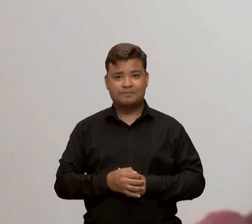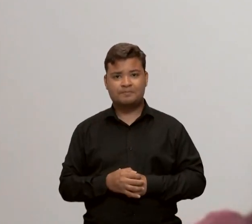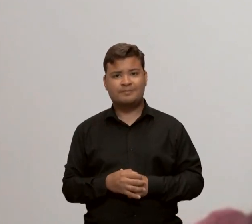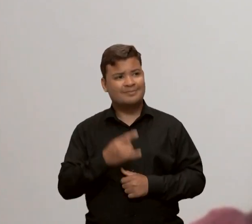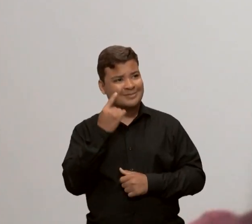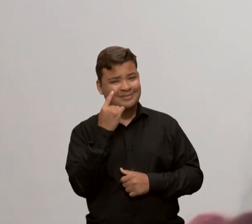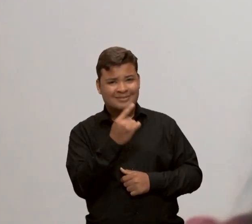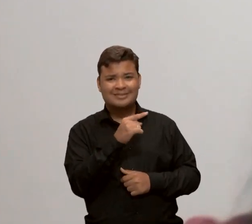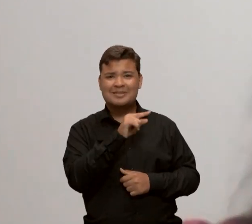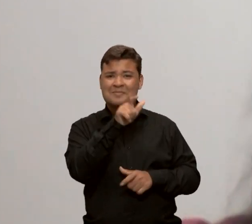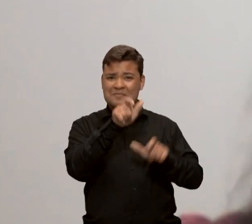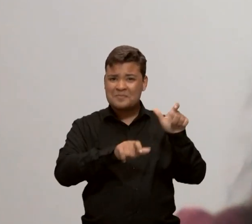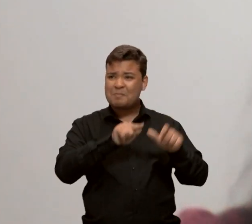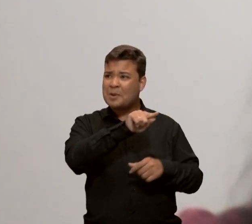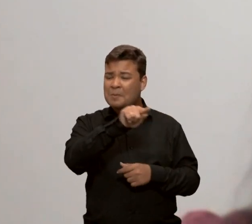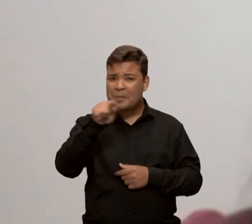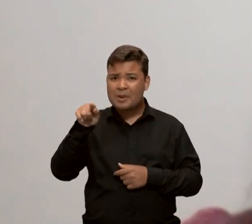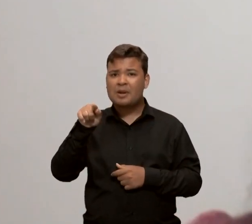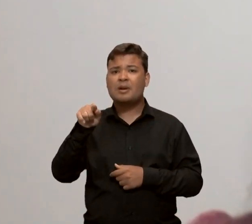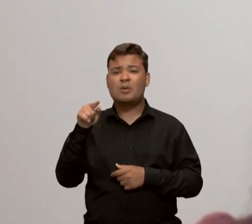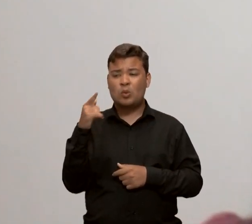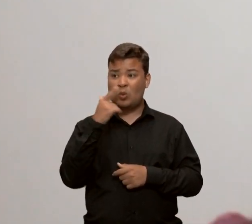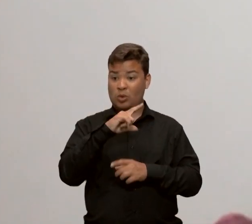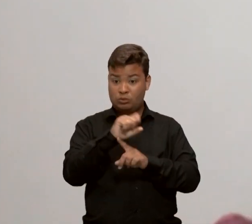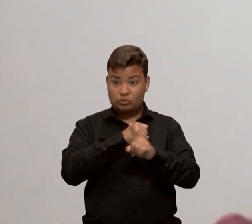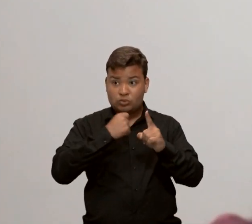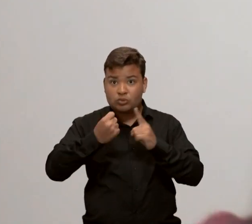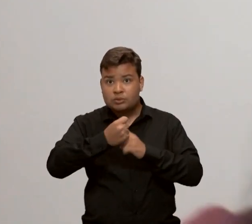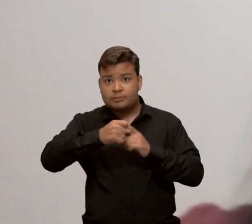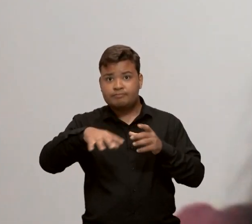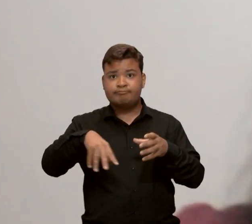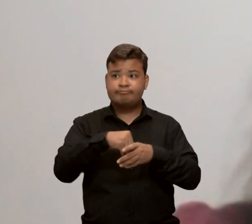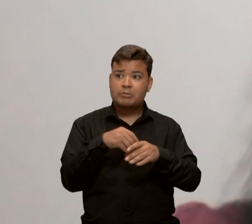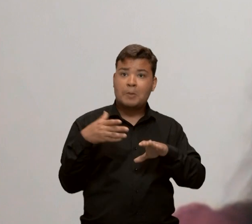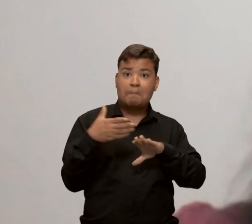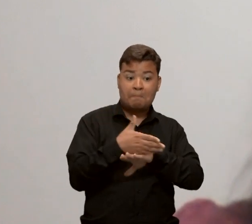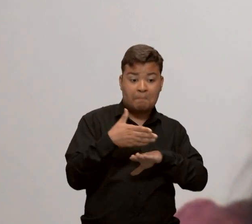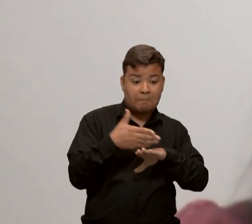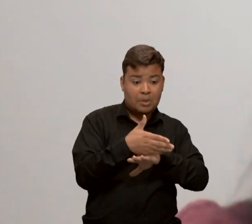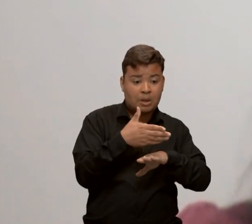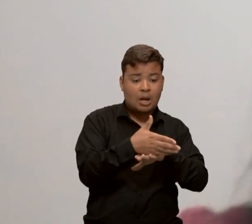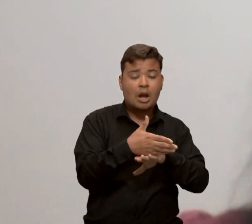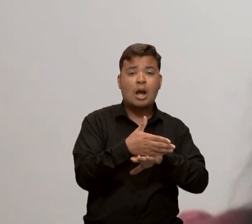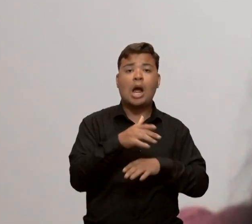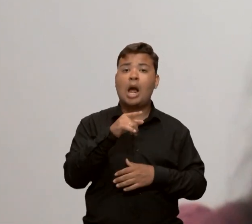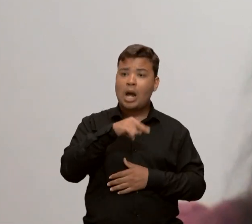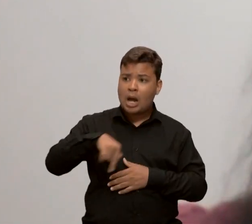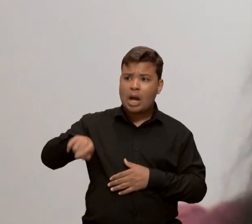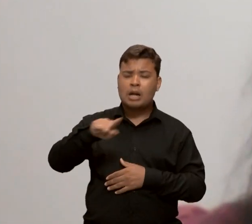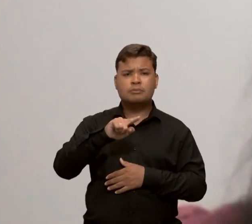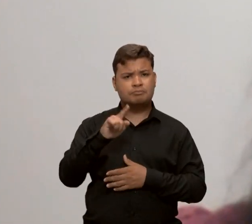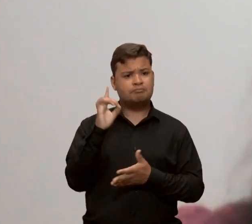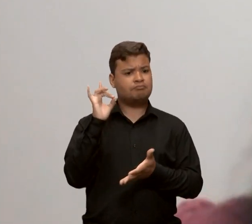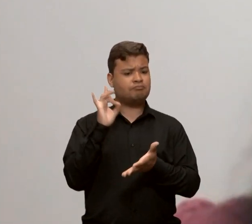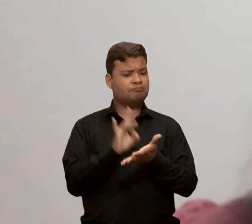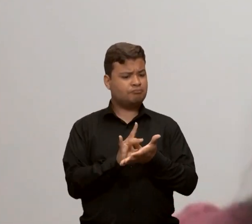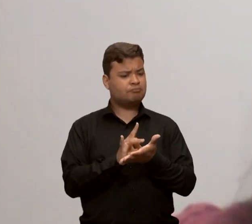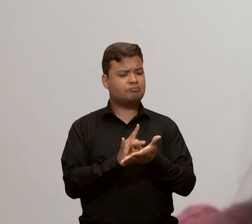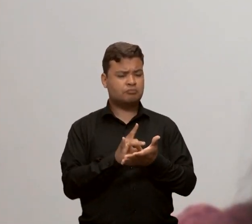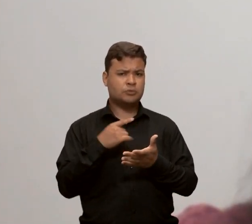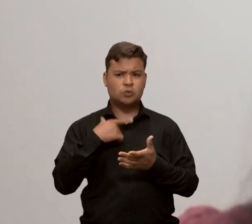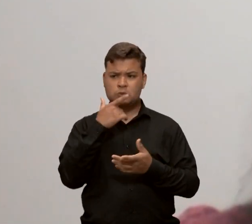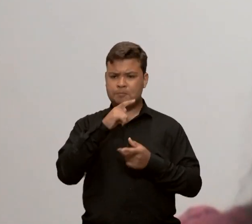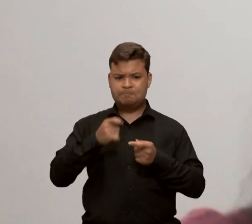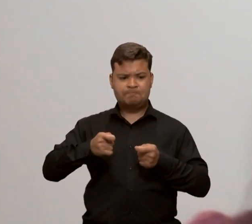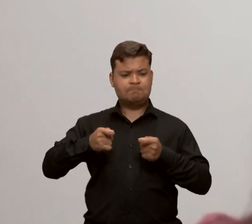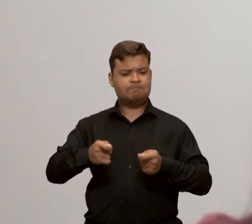essas pessoas vão participando da vida social, elas vão se firmando, dizendo, olha,